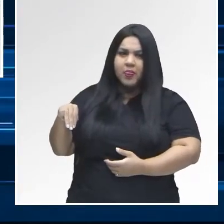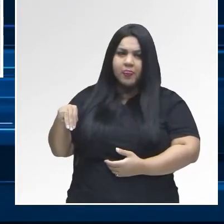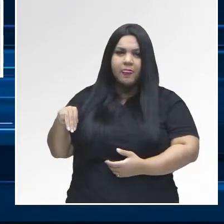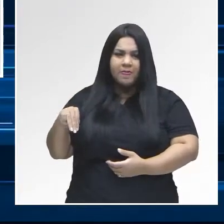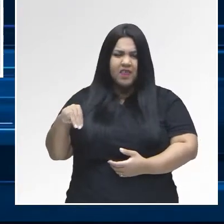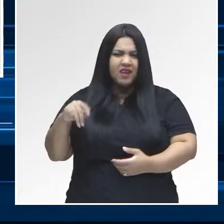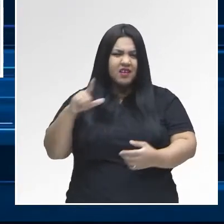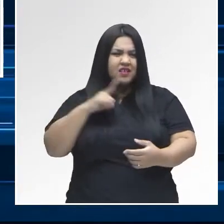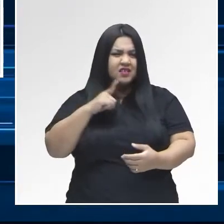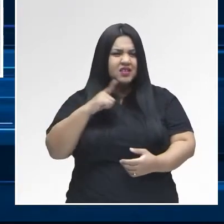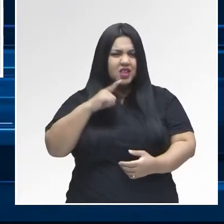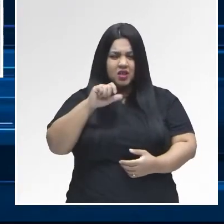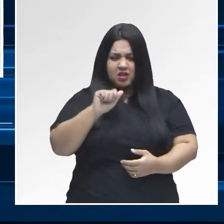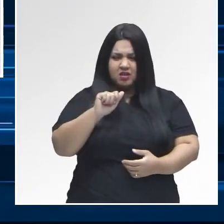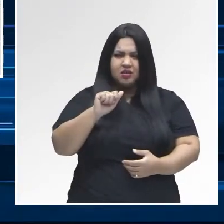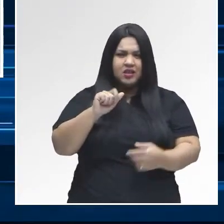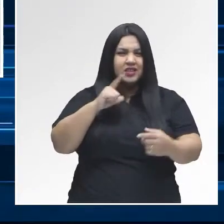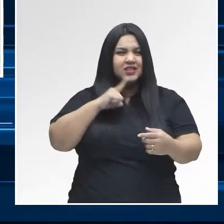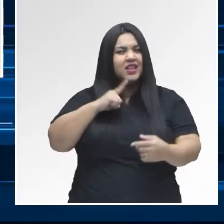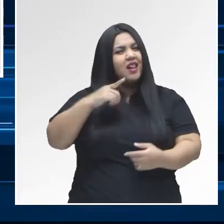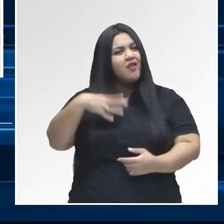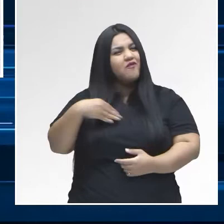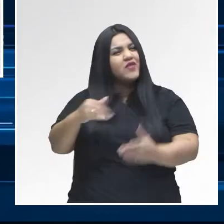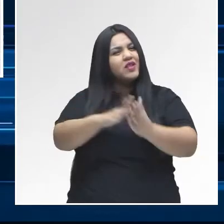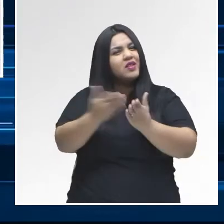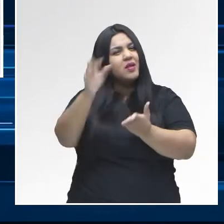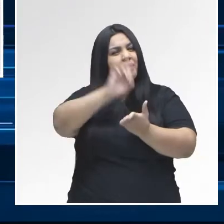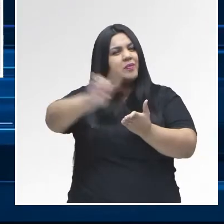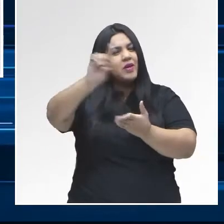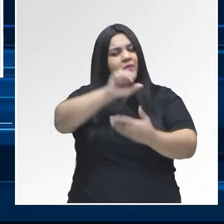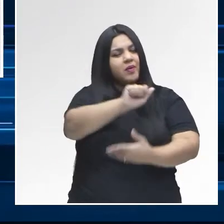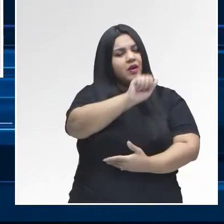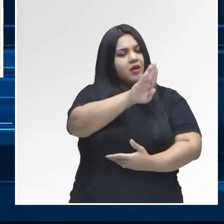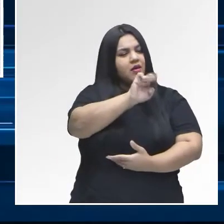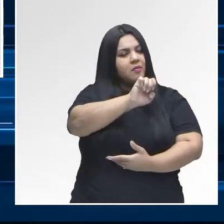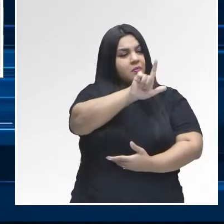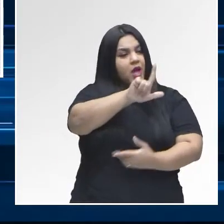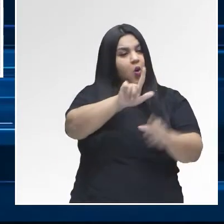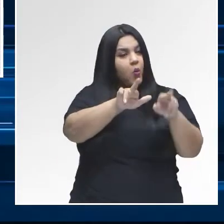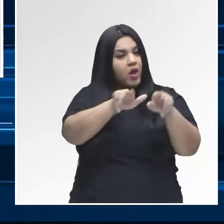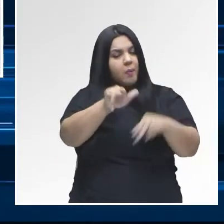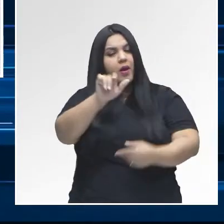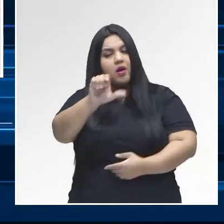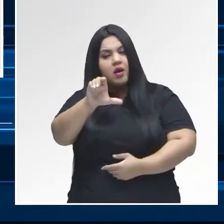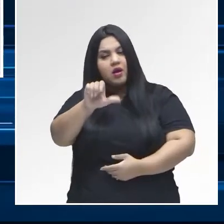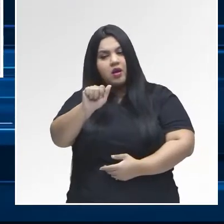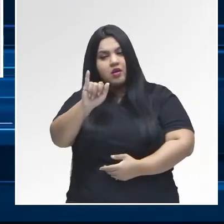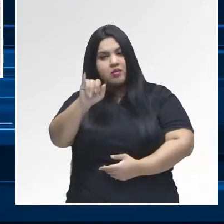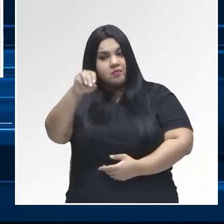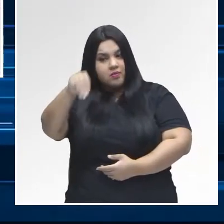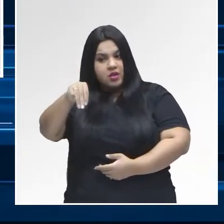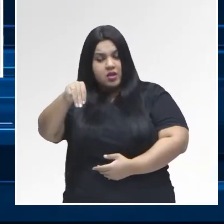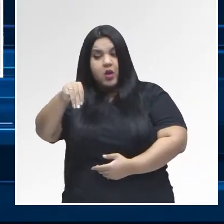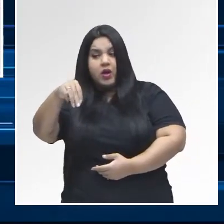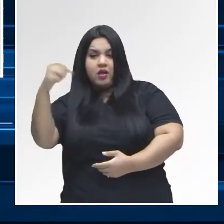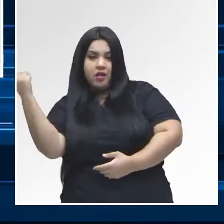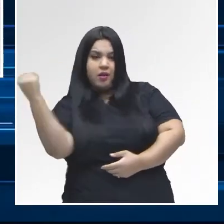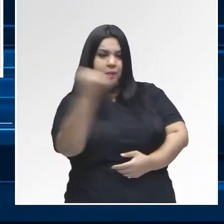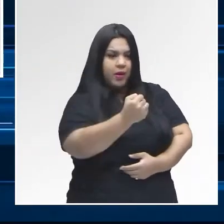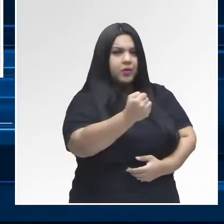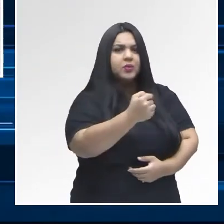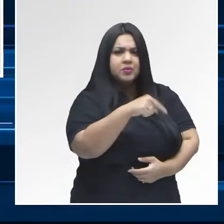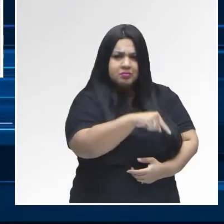filhos de Adão e Eva citados na Bíblia, que diziam que Abel matou Caim, ou perdão, que Caim matou